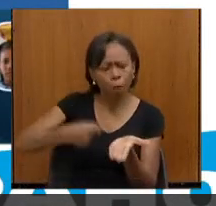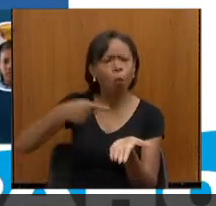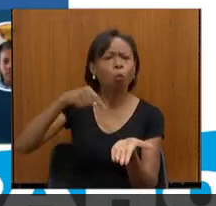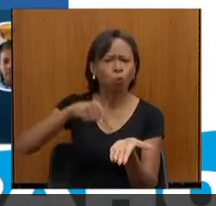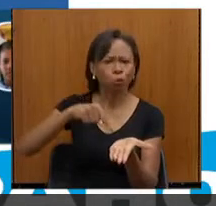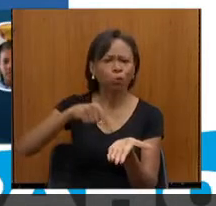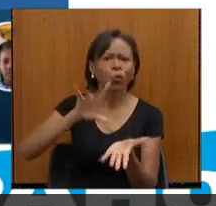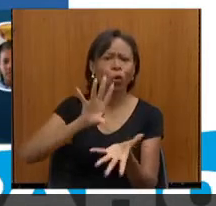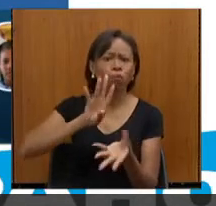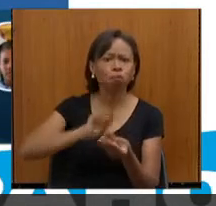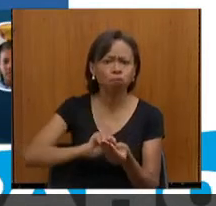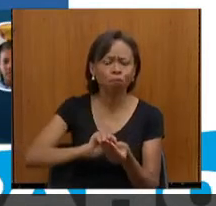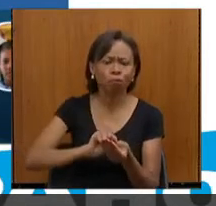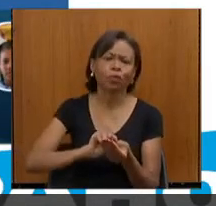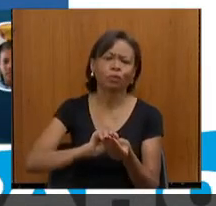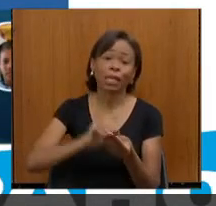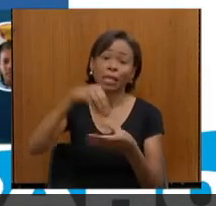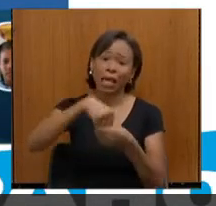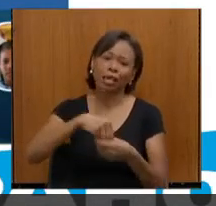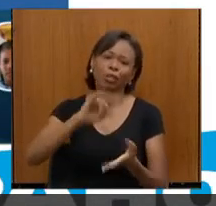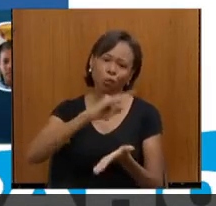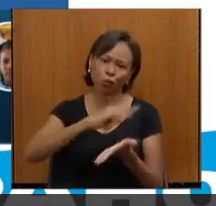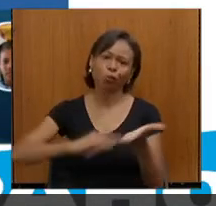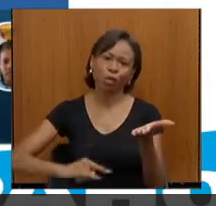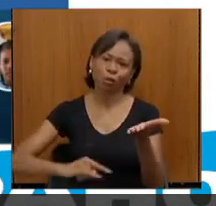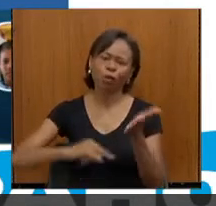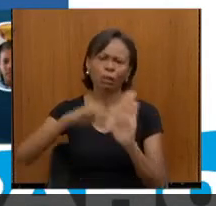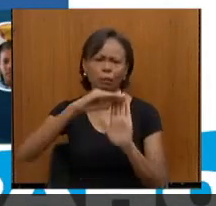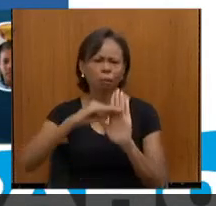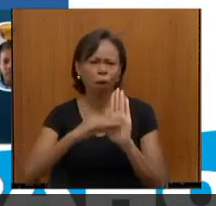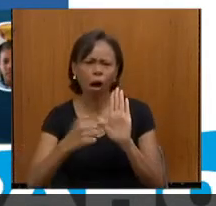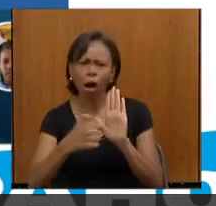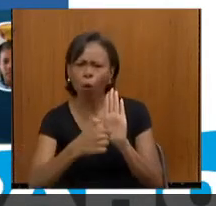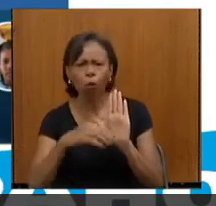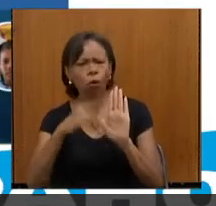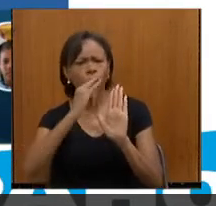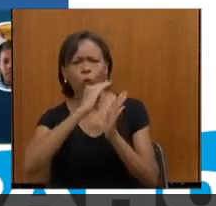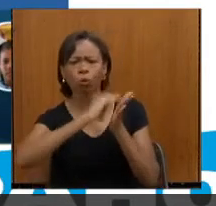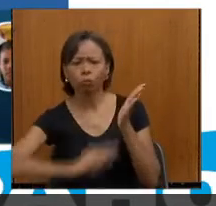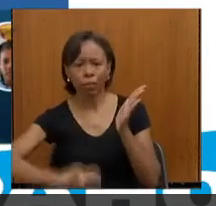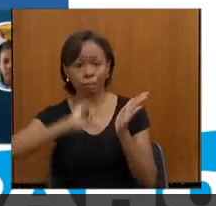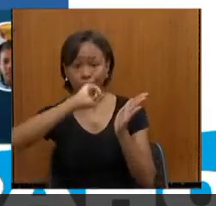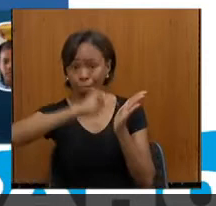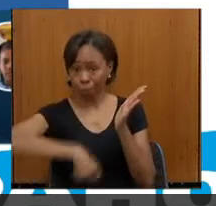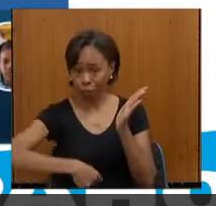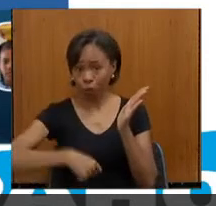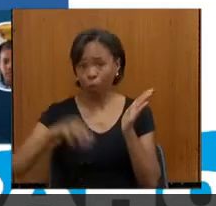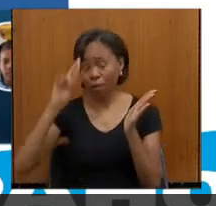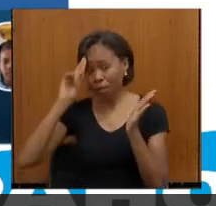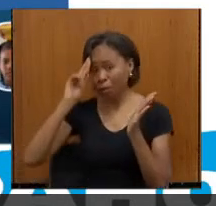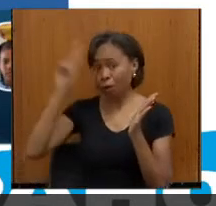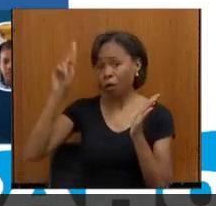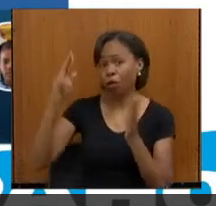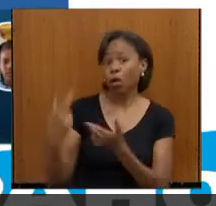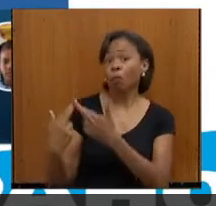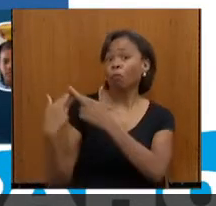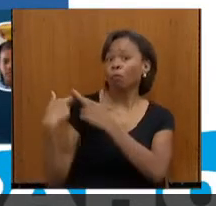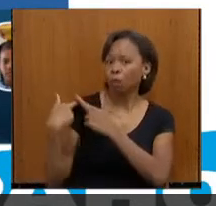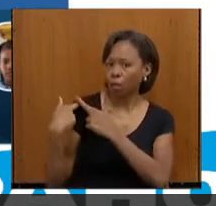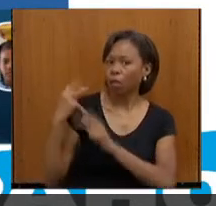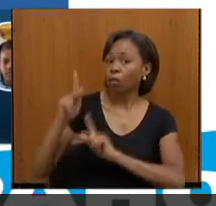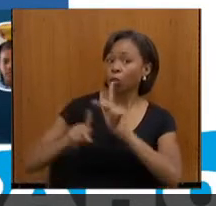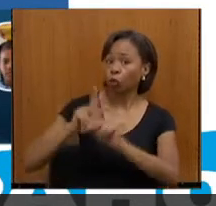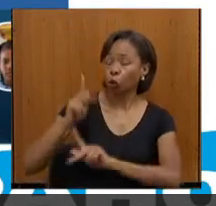resumidos nesses documentos, que são documentos assinados pelas autoridades nacionais dos países,